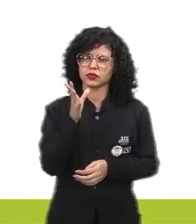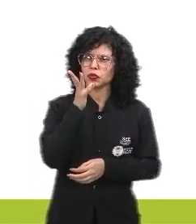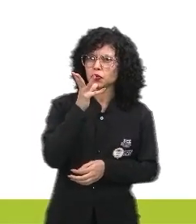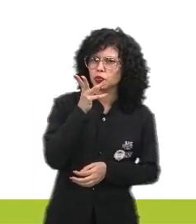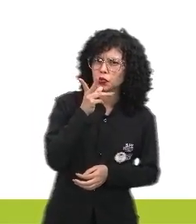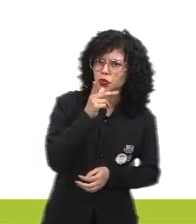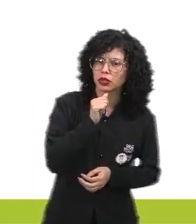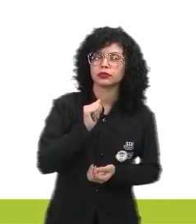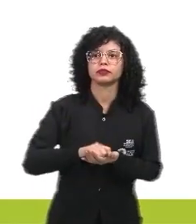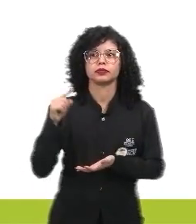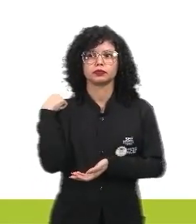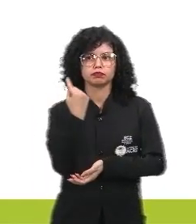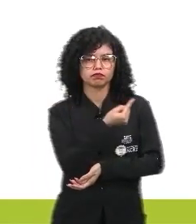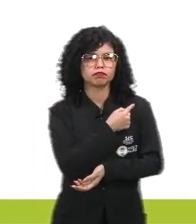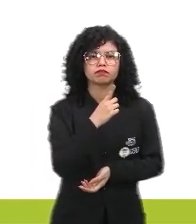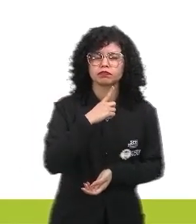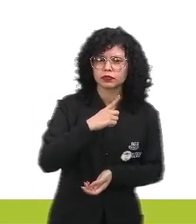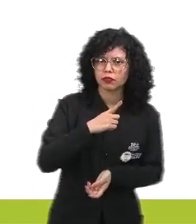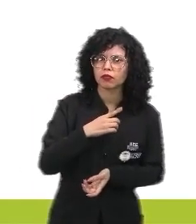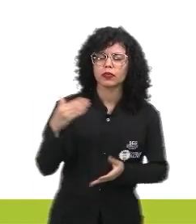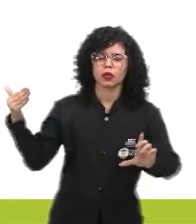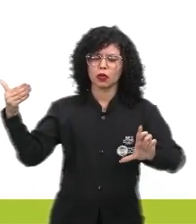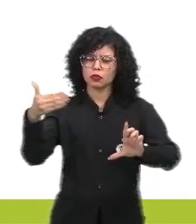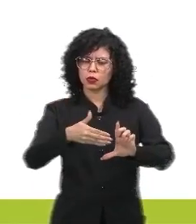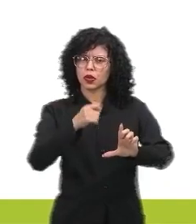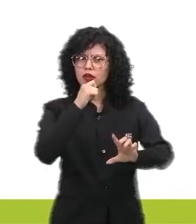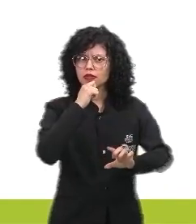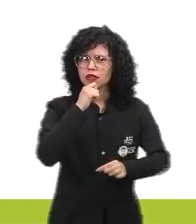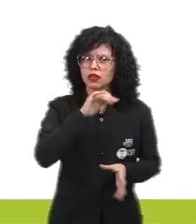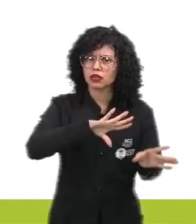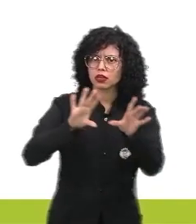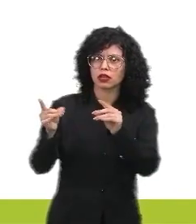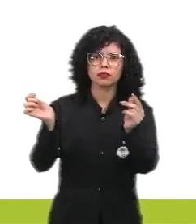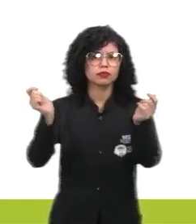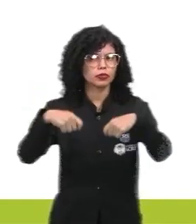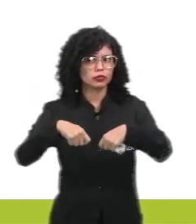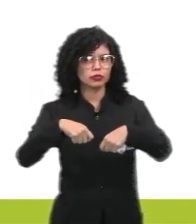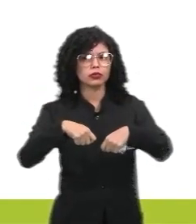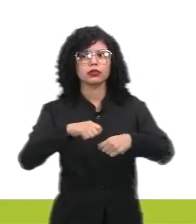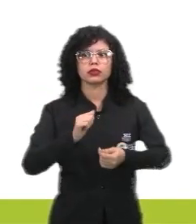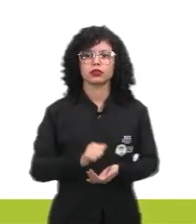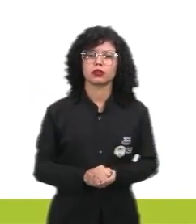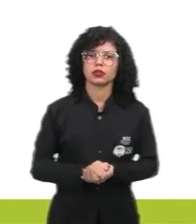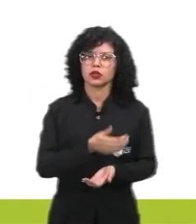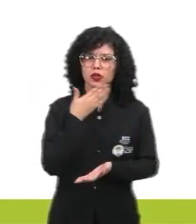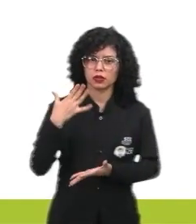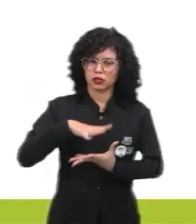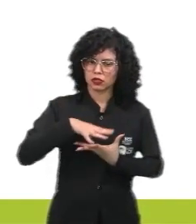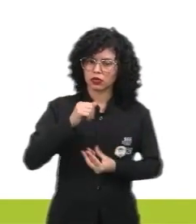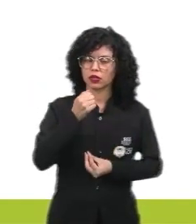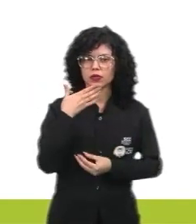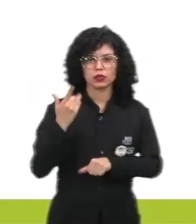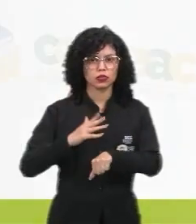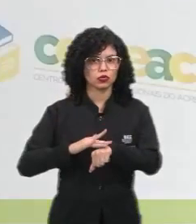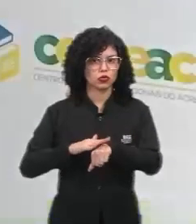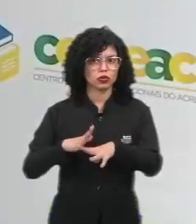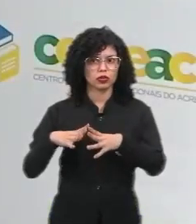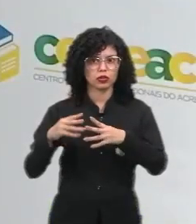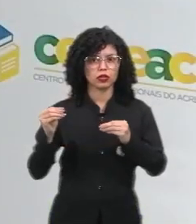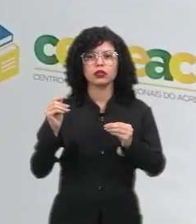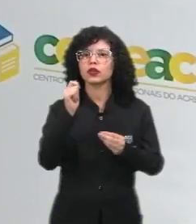tempo para que nós tivéssemos acesso e que vai trazer também muitas possibilidades aí de curas, né, possibilidades